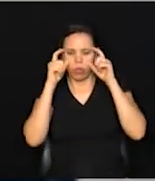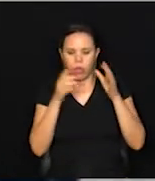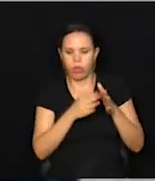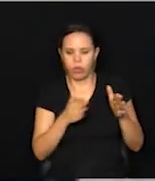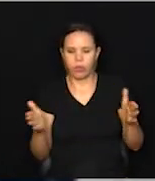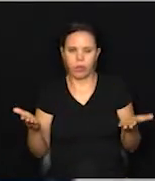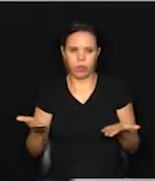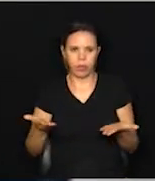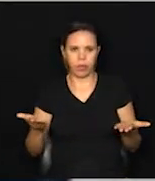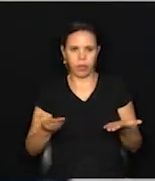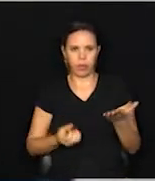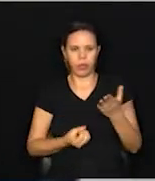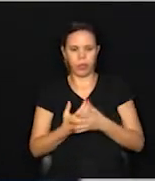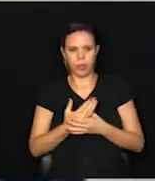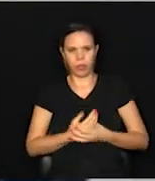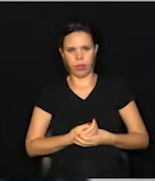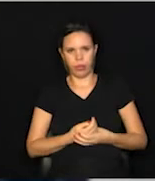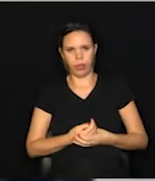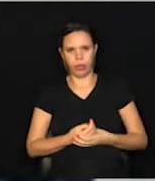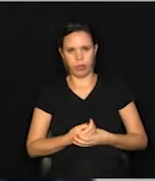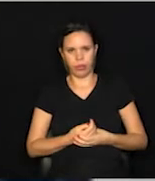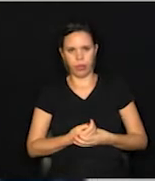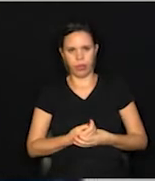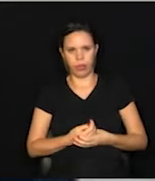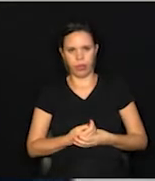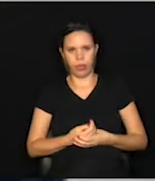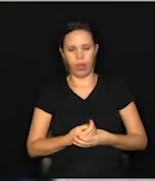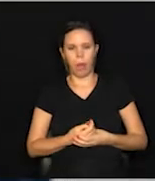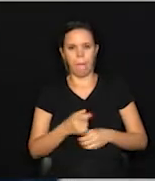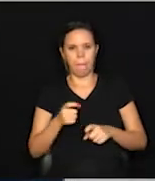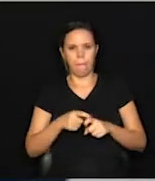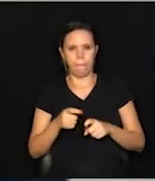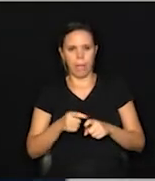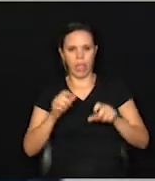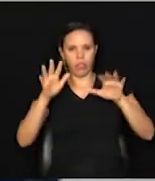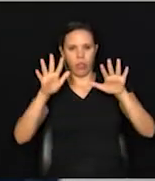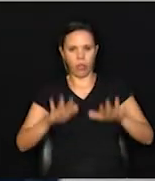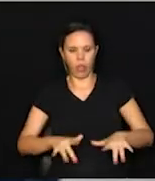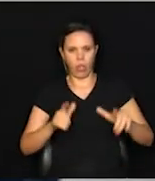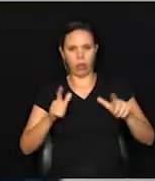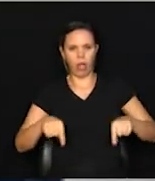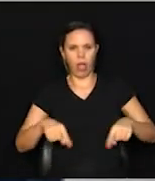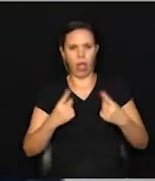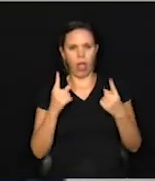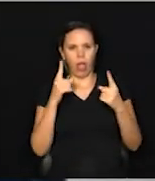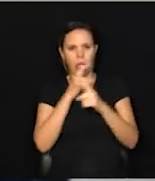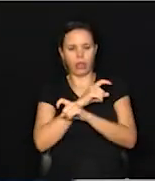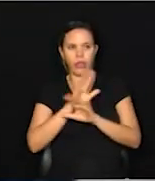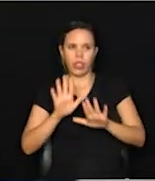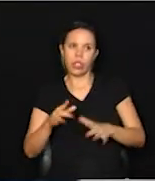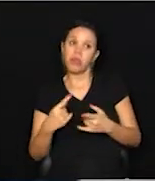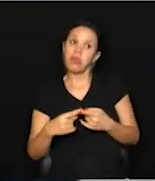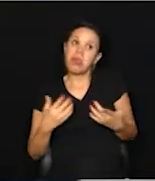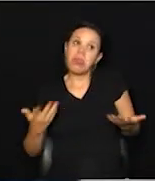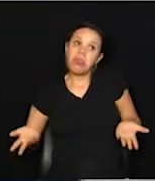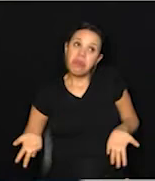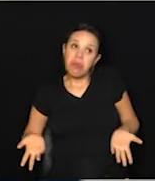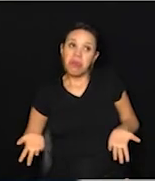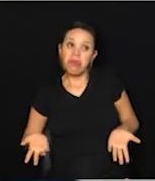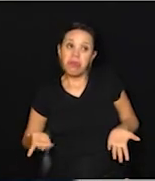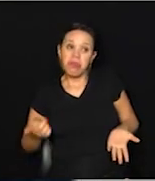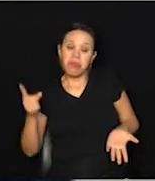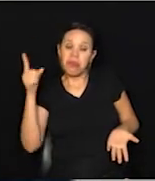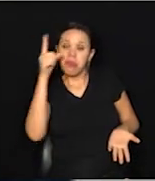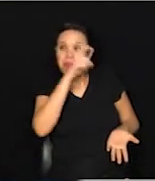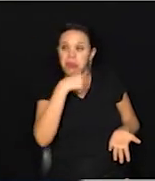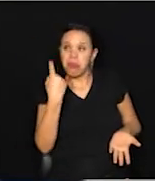período agora que acontece. E a fixação do médico é um desafio. É um desafio porque é complicado,